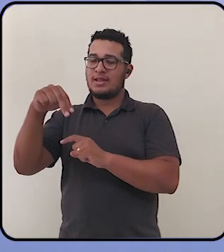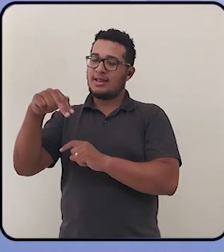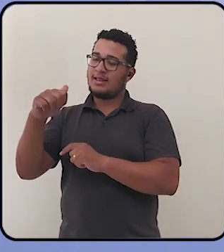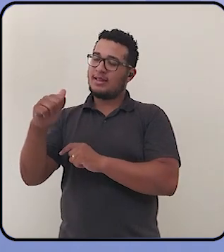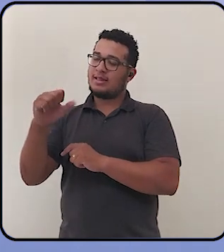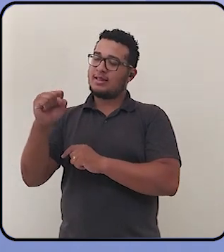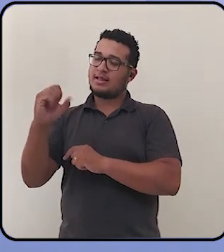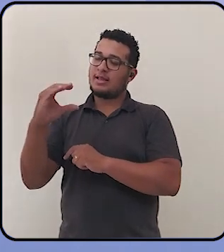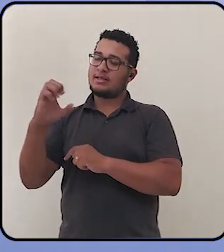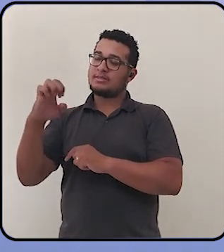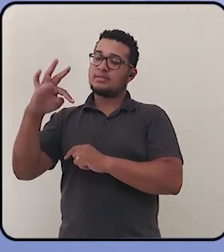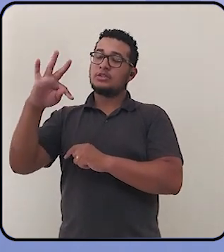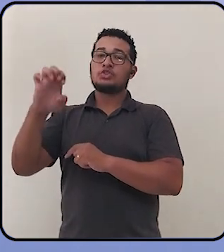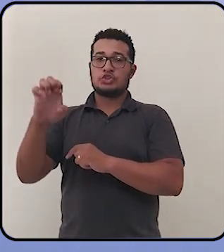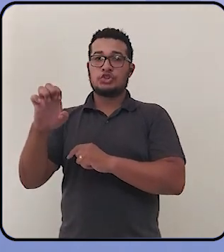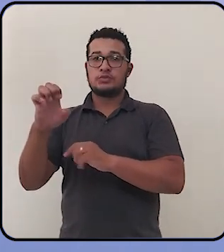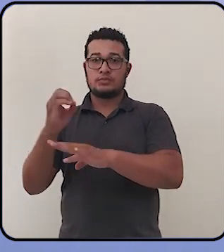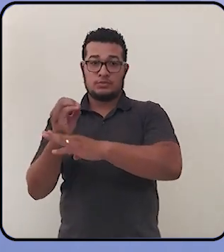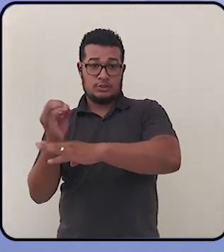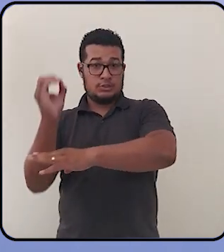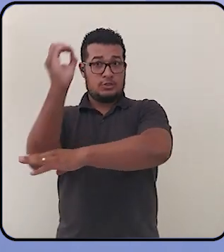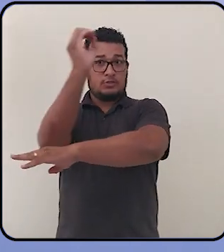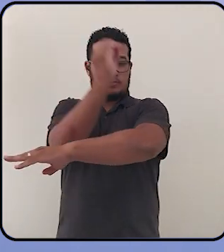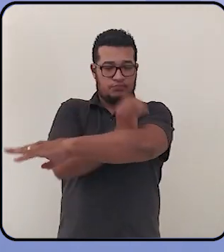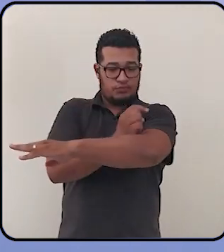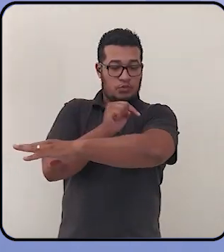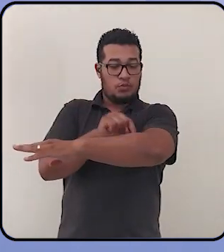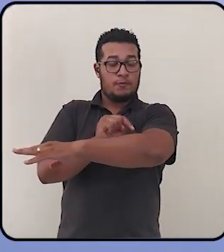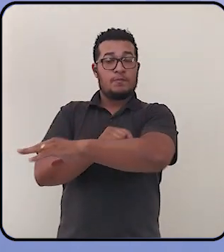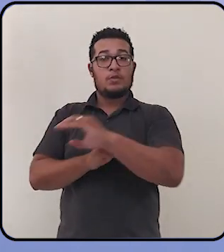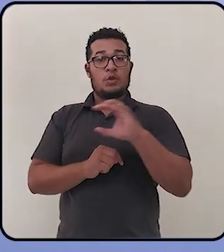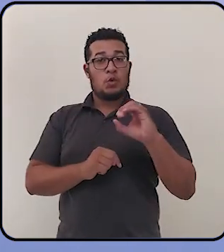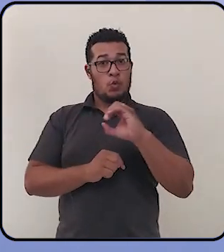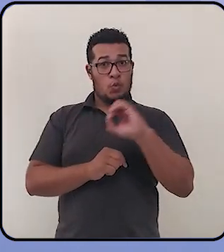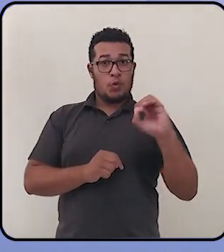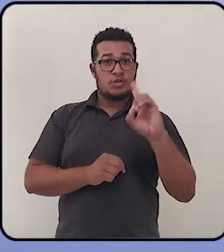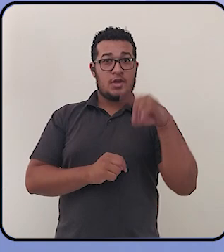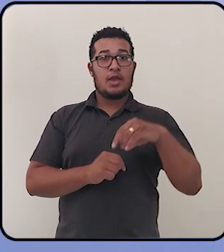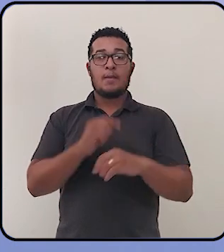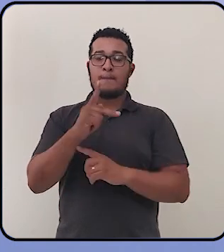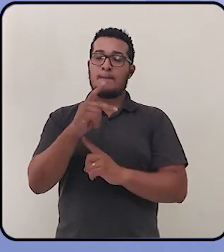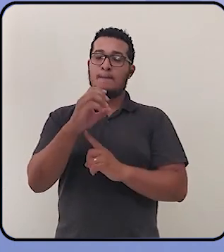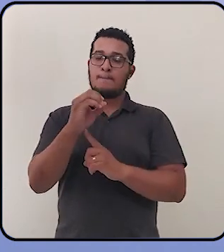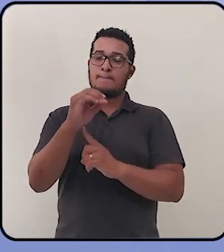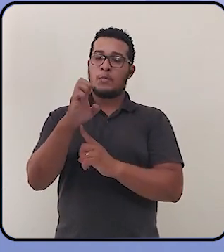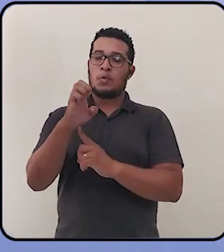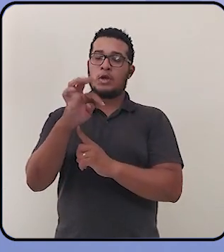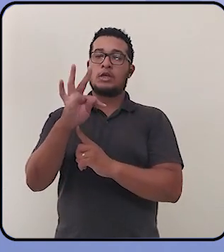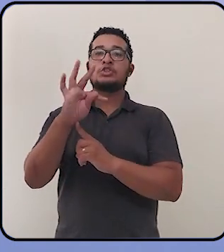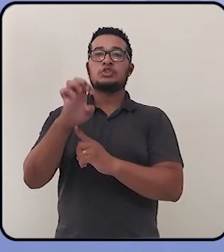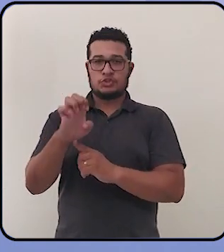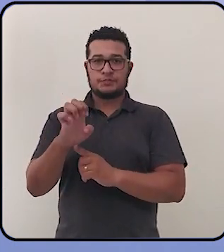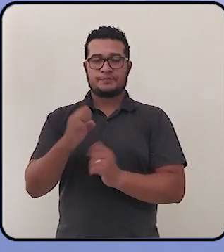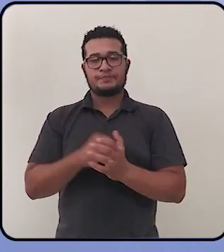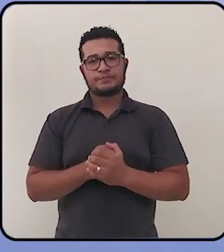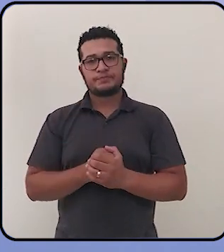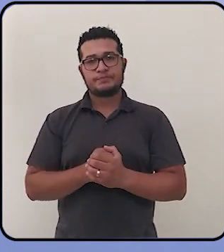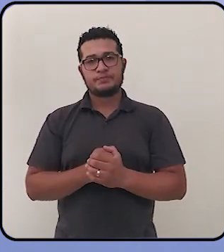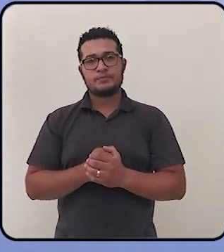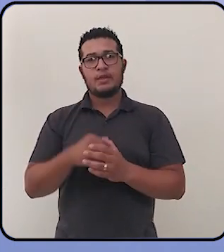nascente e o oeste como poente. Os pontos